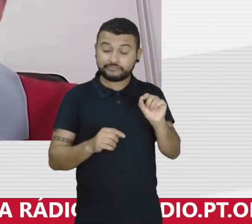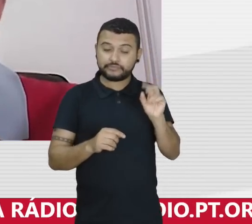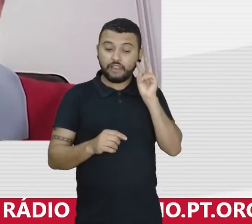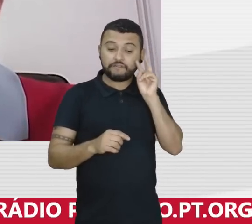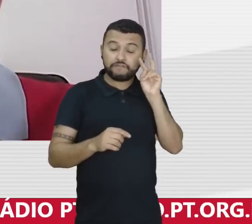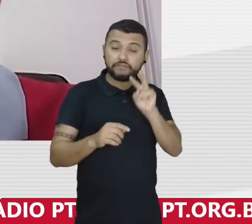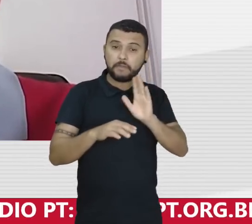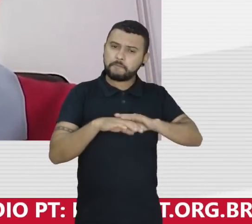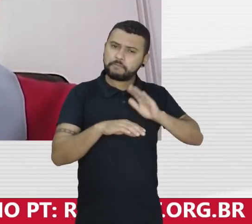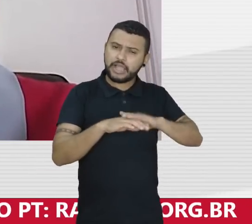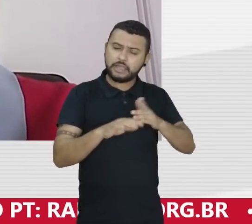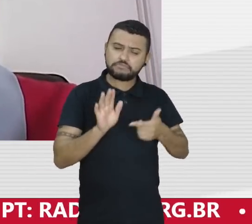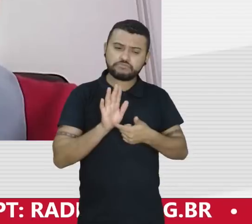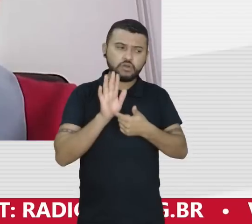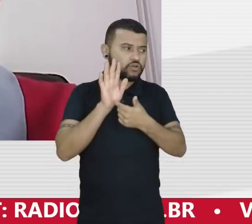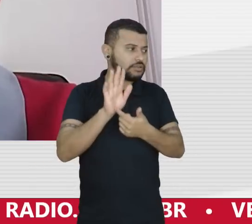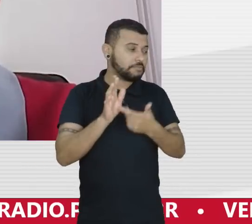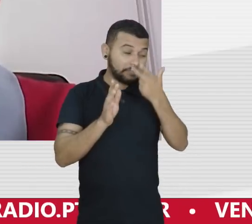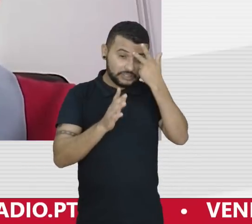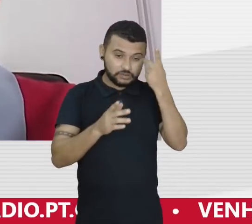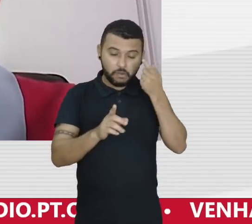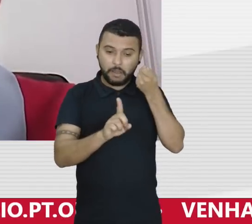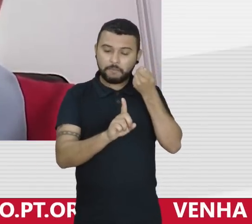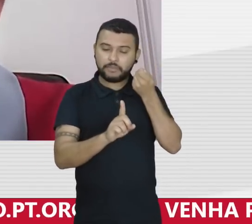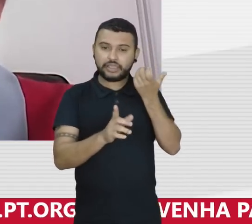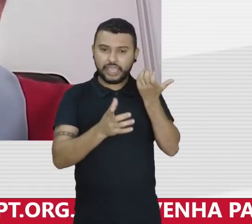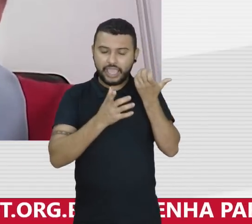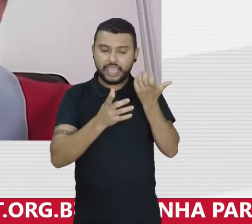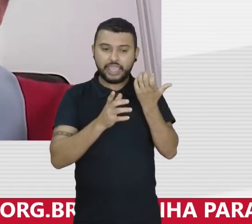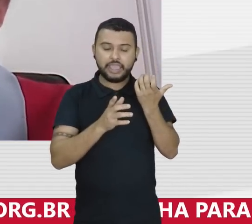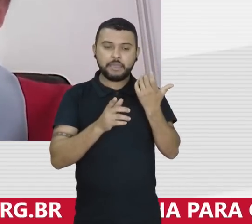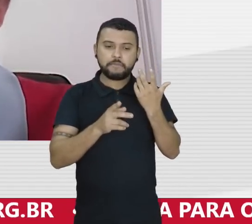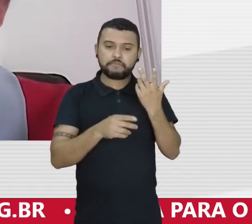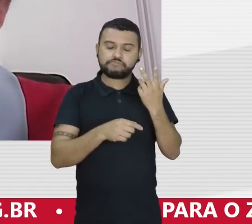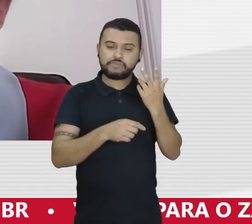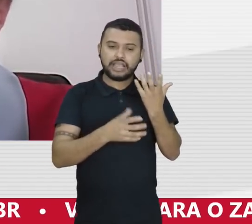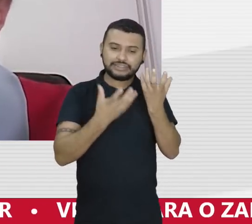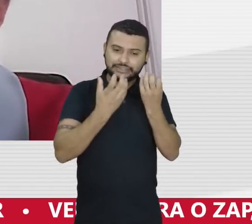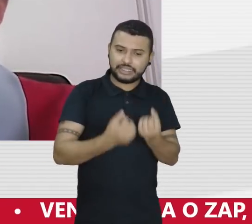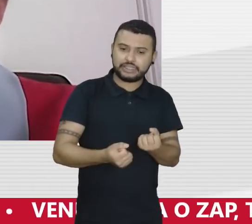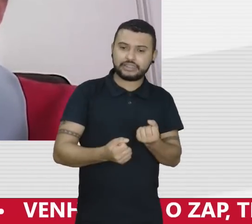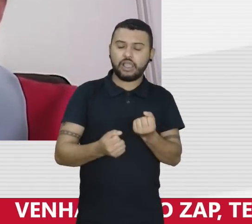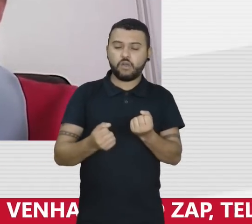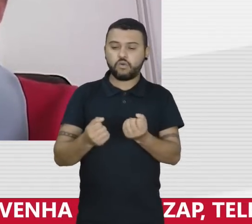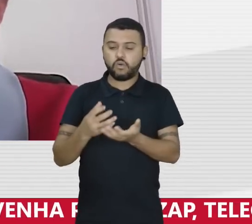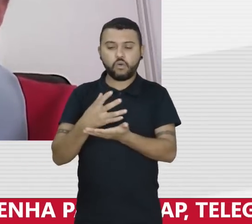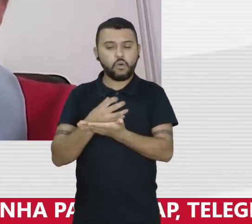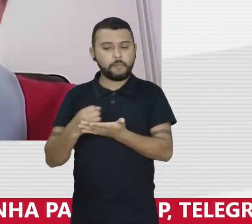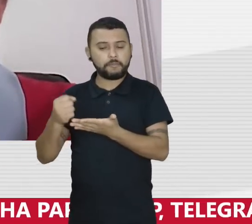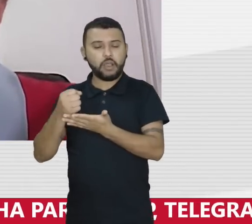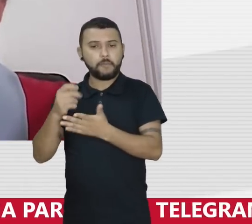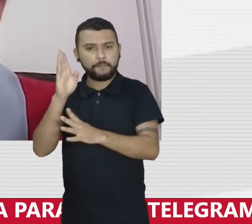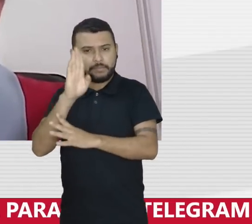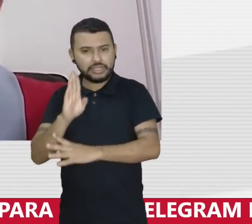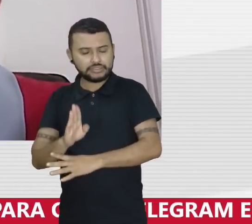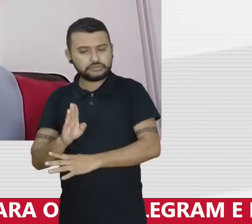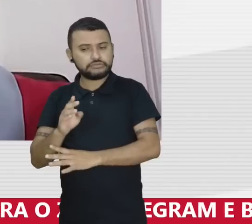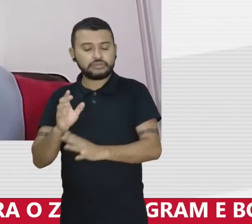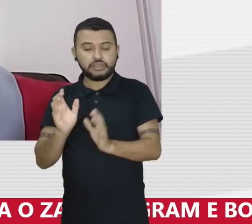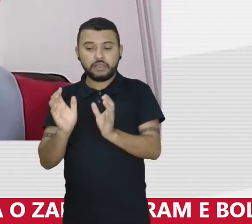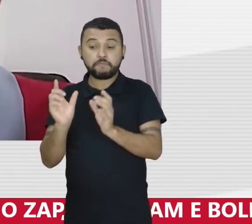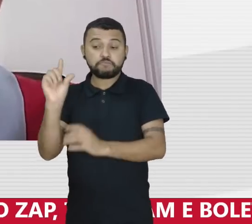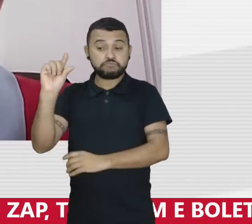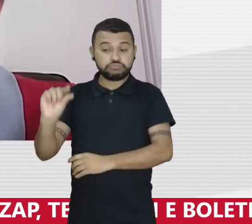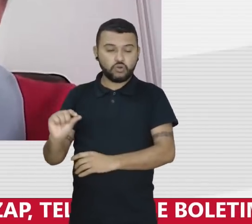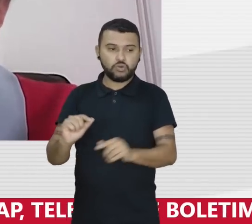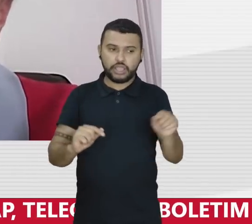portanto, mostre que os que defenderam e defendem um projeto golpista para o país são a minoria entre os